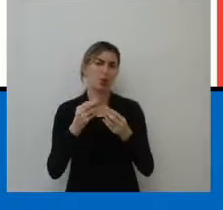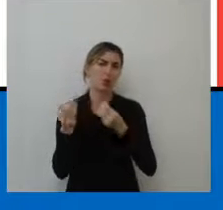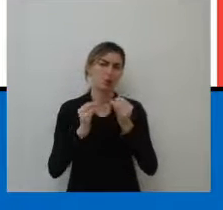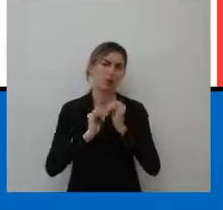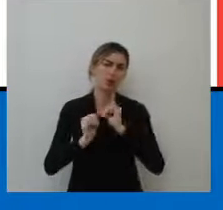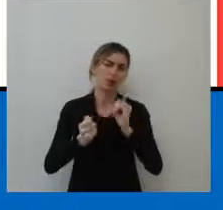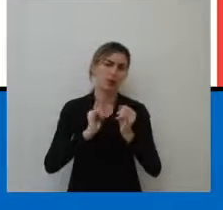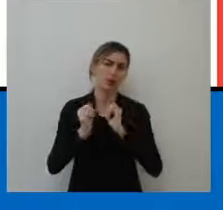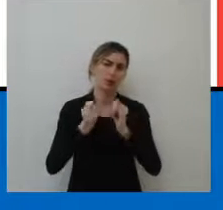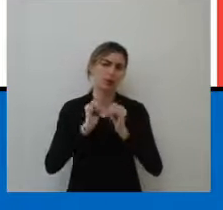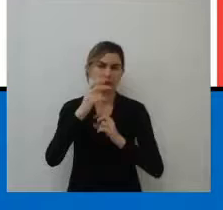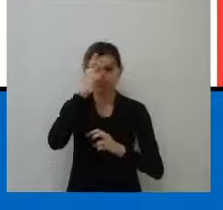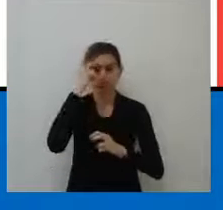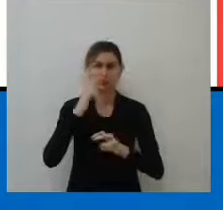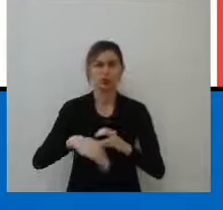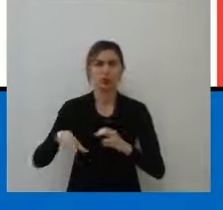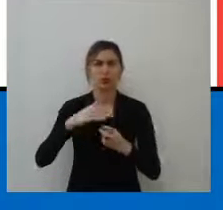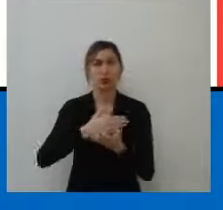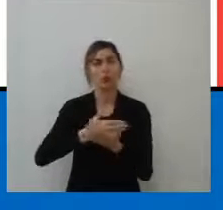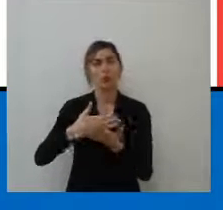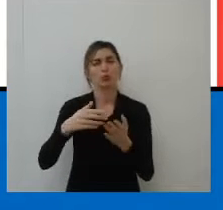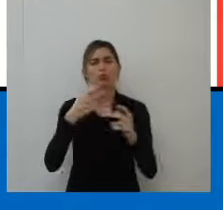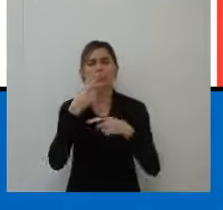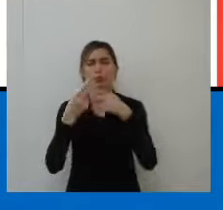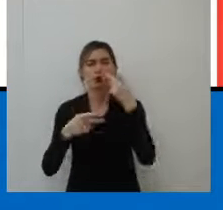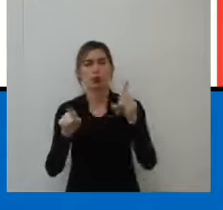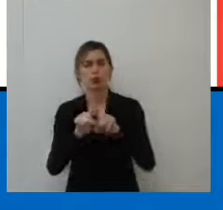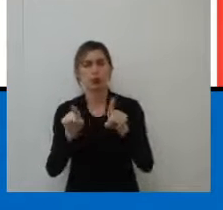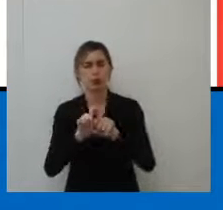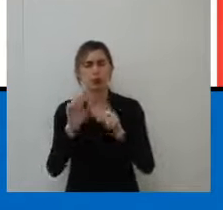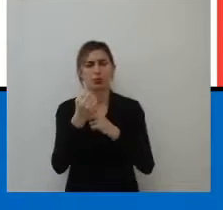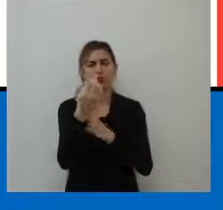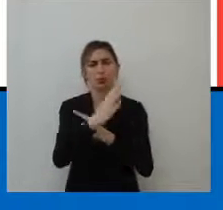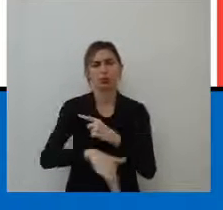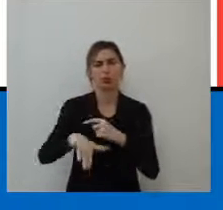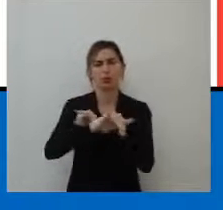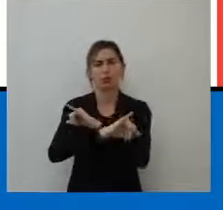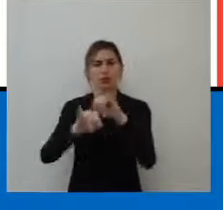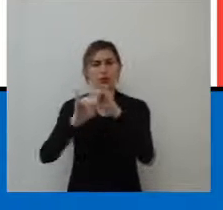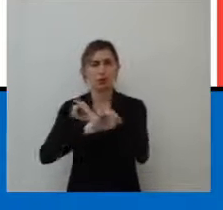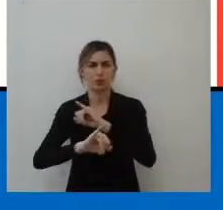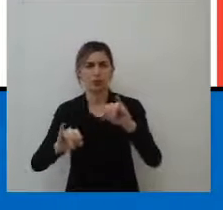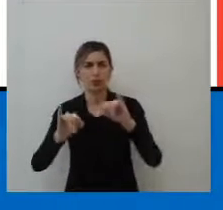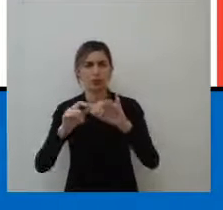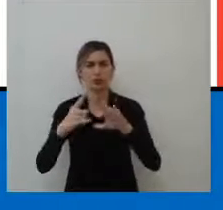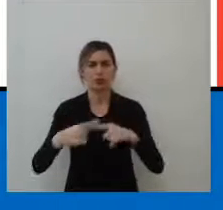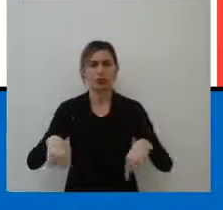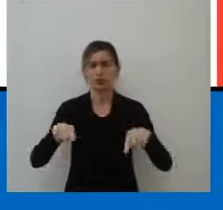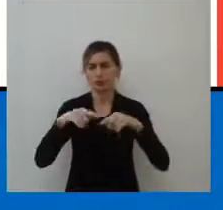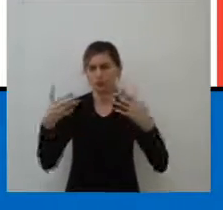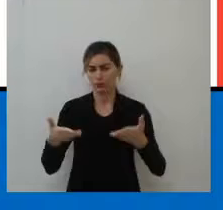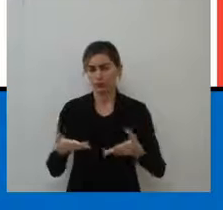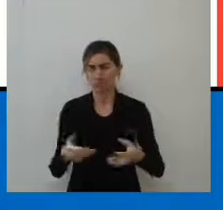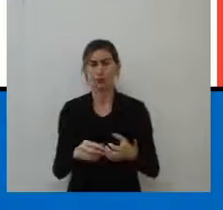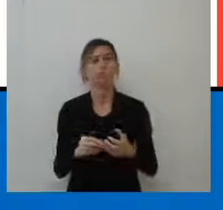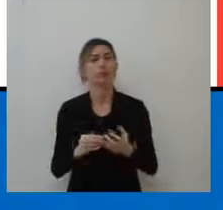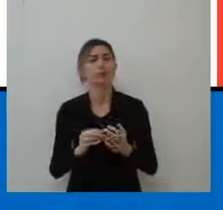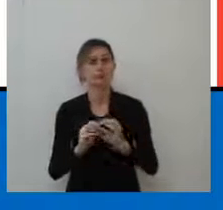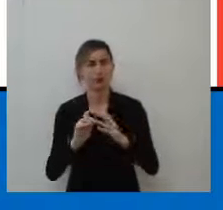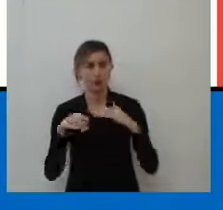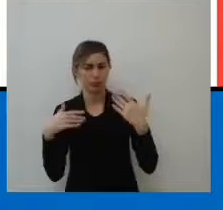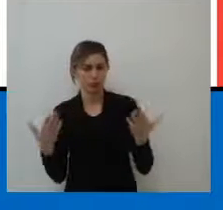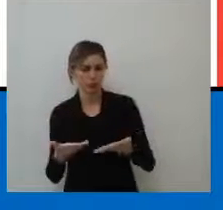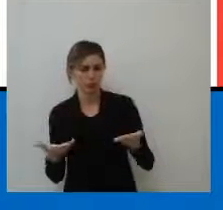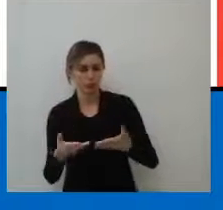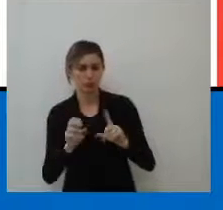para as pessoas, tá? E a gente começou a falar também da sociedade da informação na qual nos tornamos hoje. Tá? Então, a gente hoje